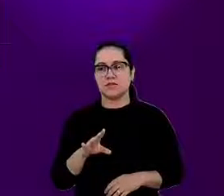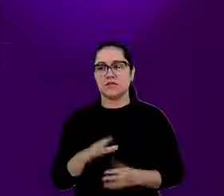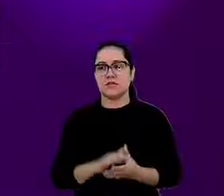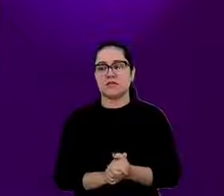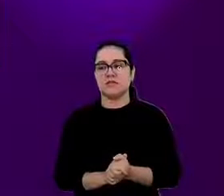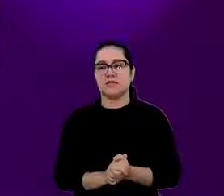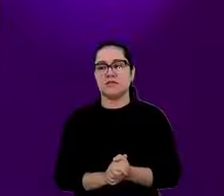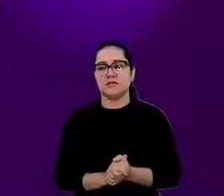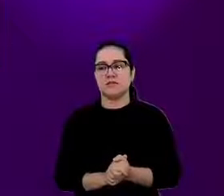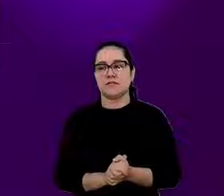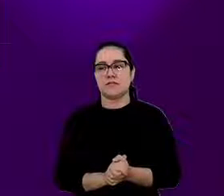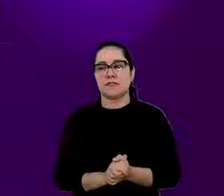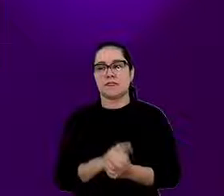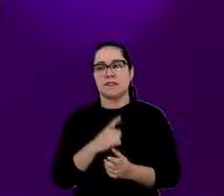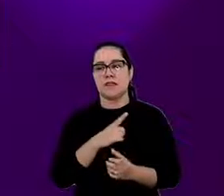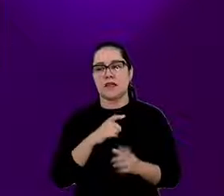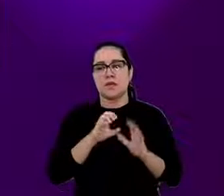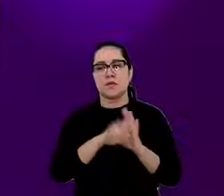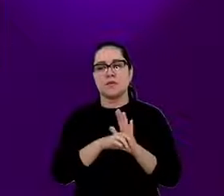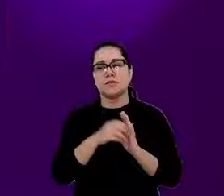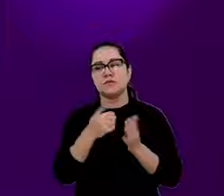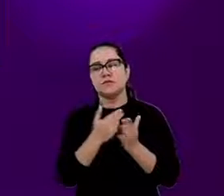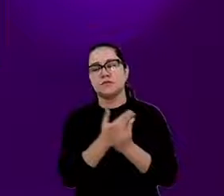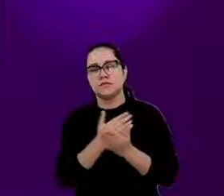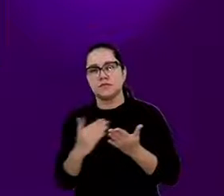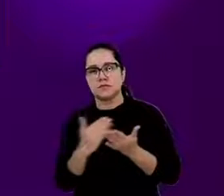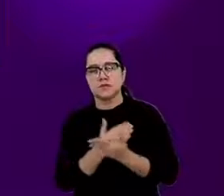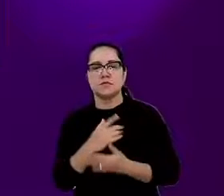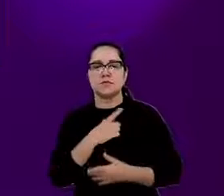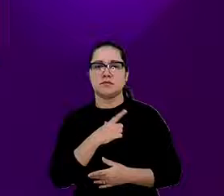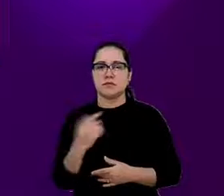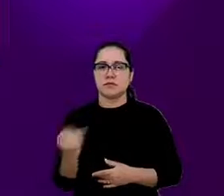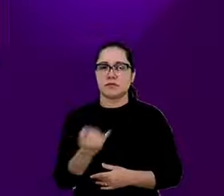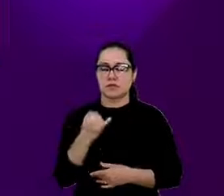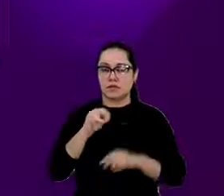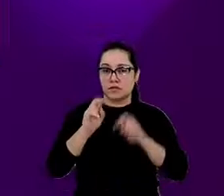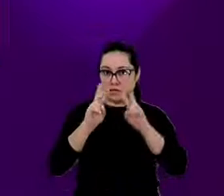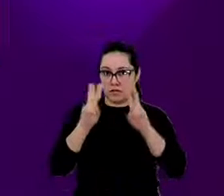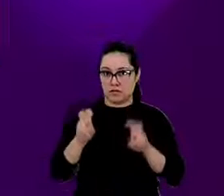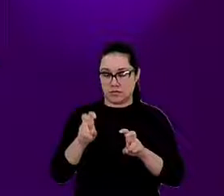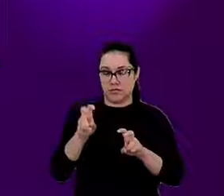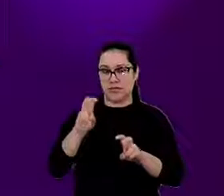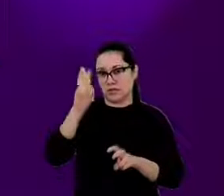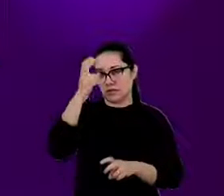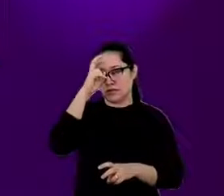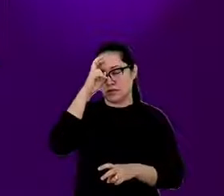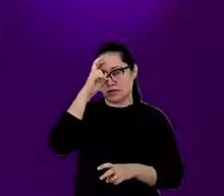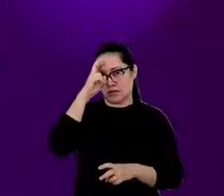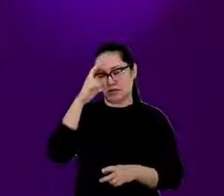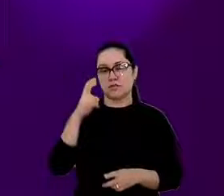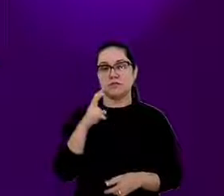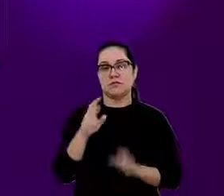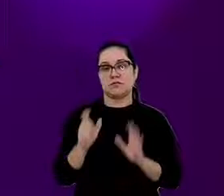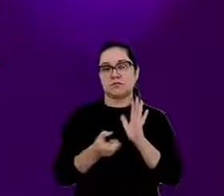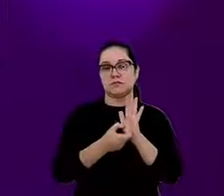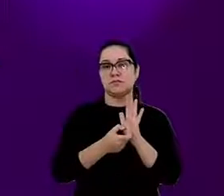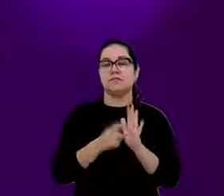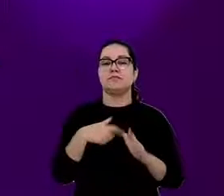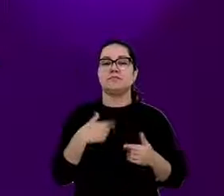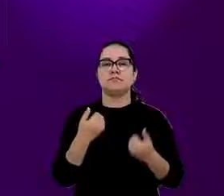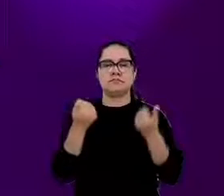mesma página em relação a alguns conceitos importantes sobre inteligência artificial, trago para os senhores que o conceito